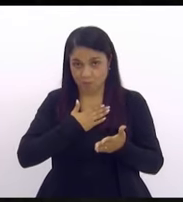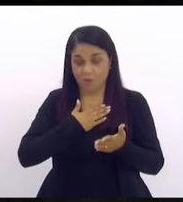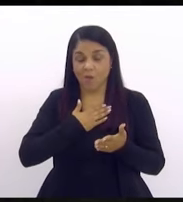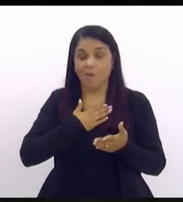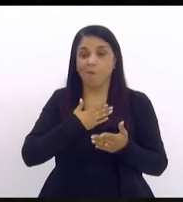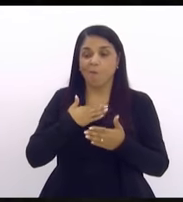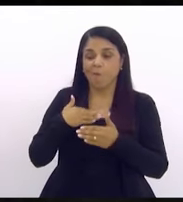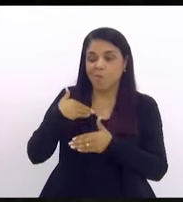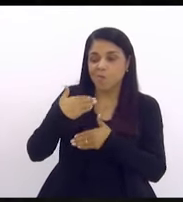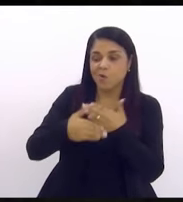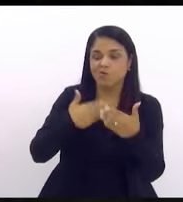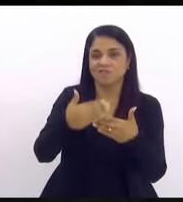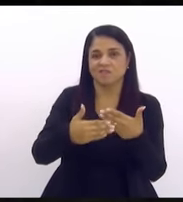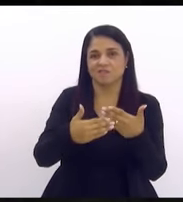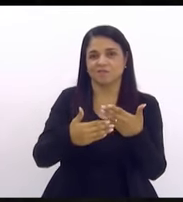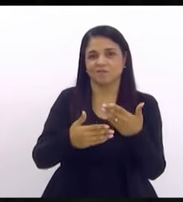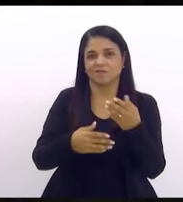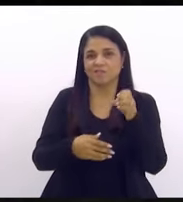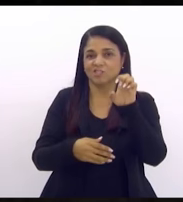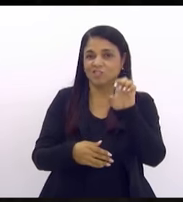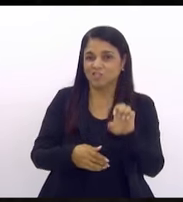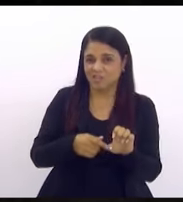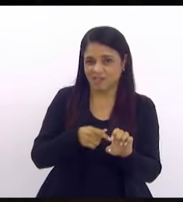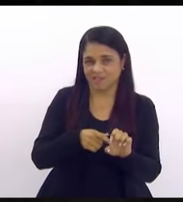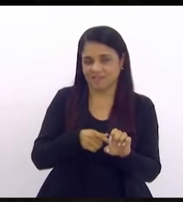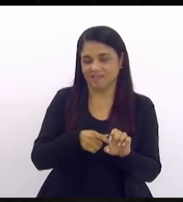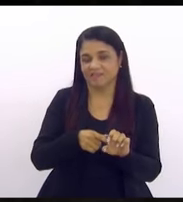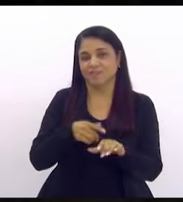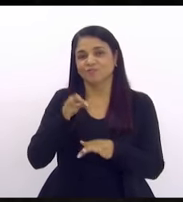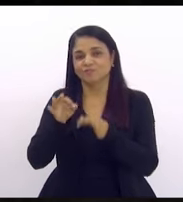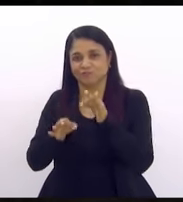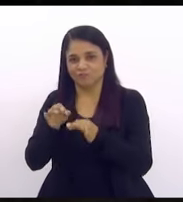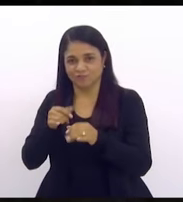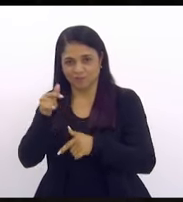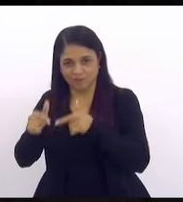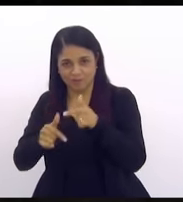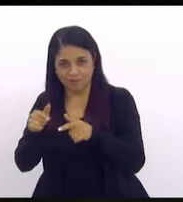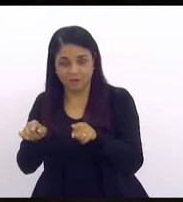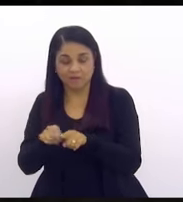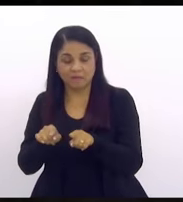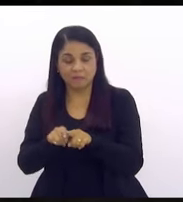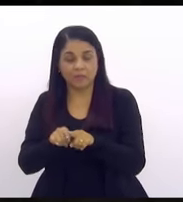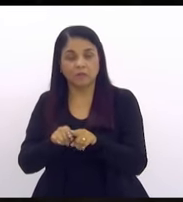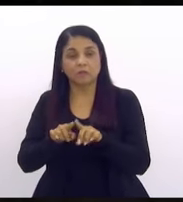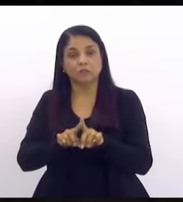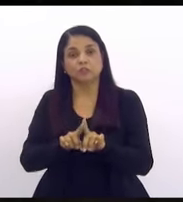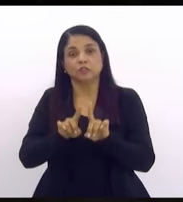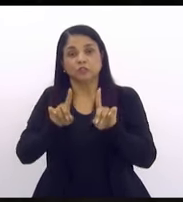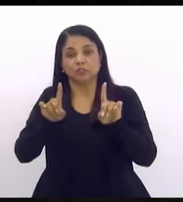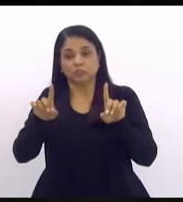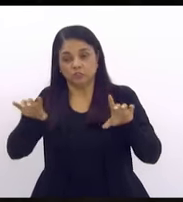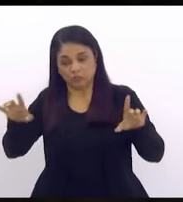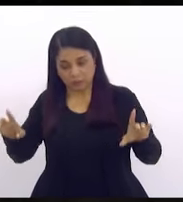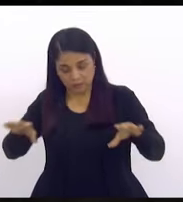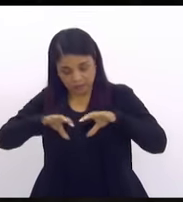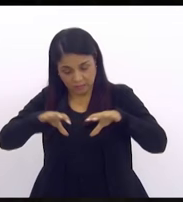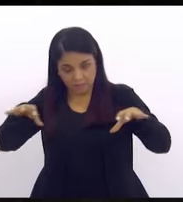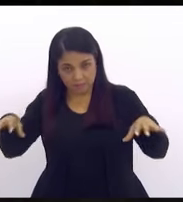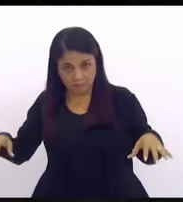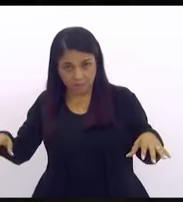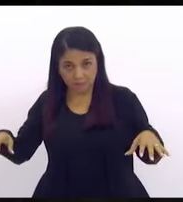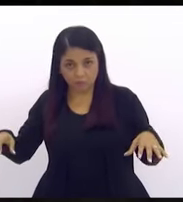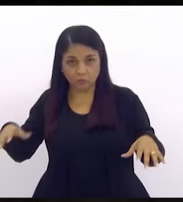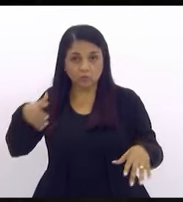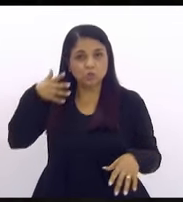justiça do trabalho e não só na justiça do trabalho O distanciamento do discurso para